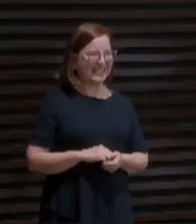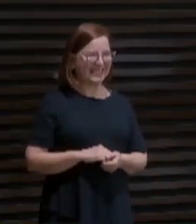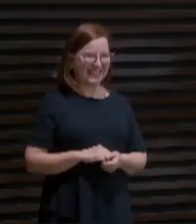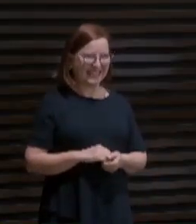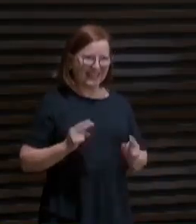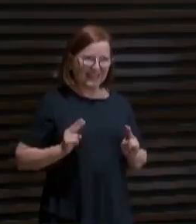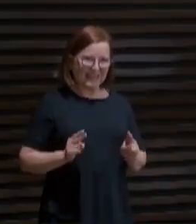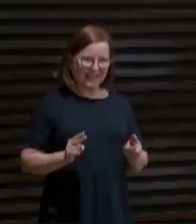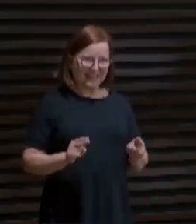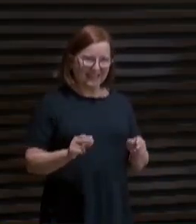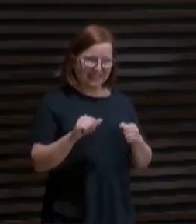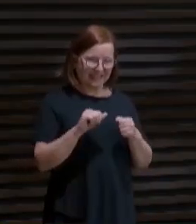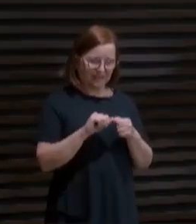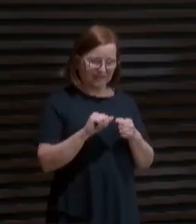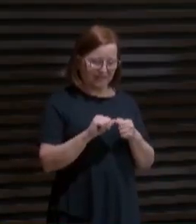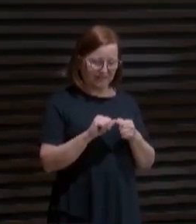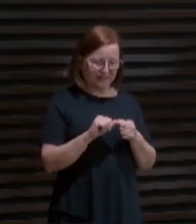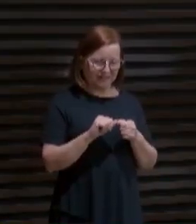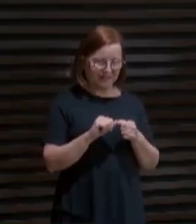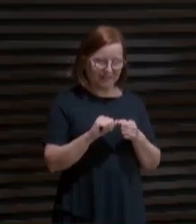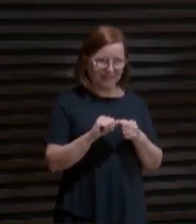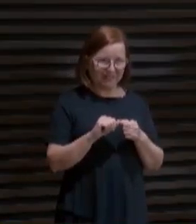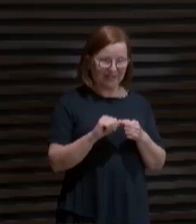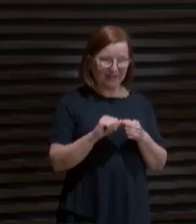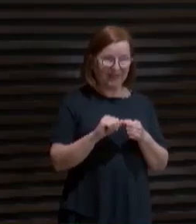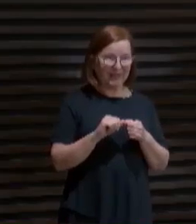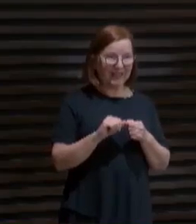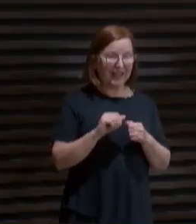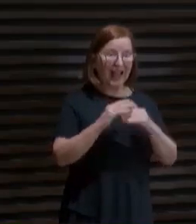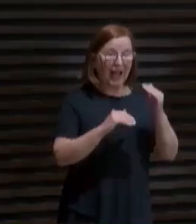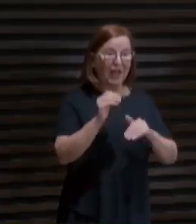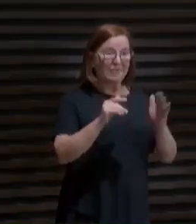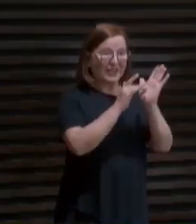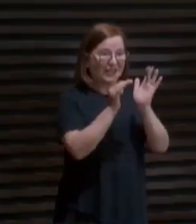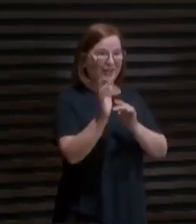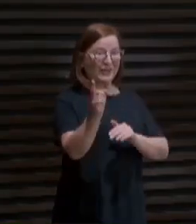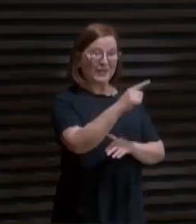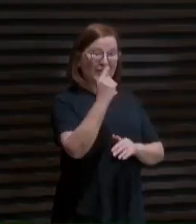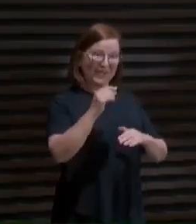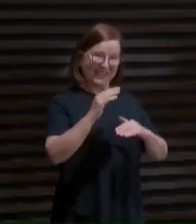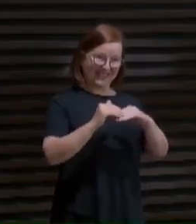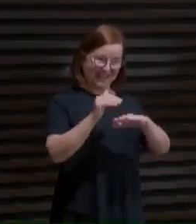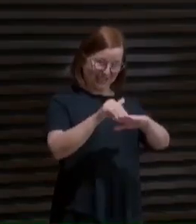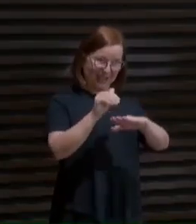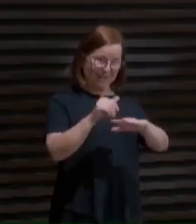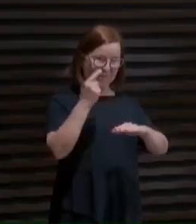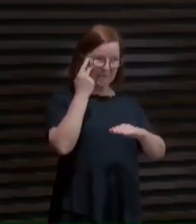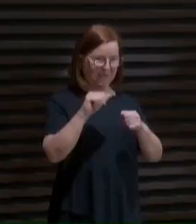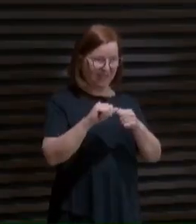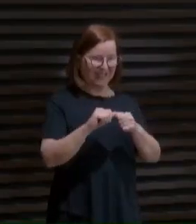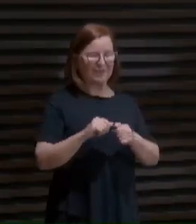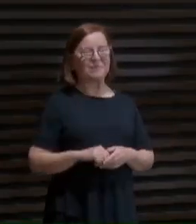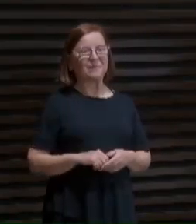Vamos continuar fazendo aquilo que Ele nos chamou para fazer. Então, hoje nós vamos